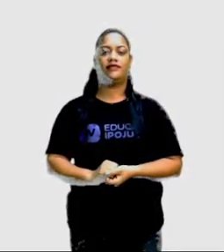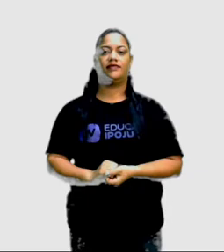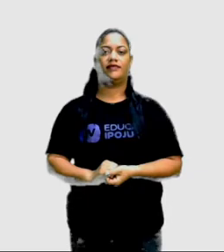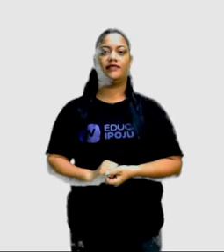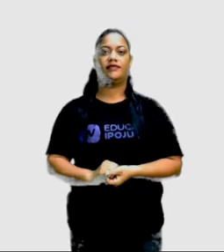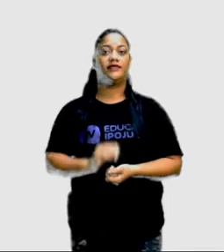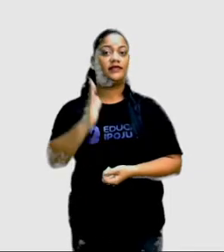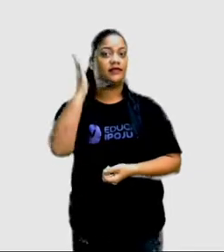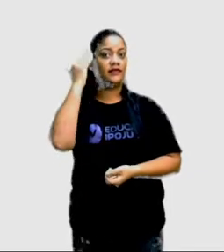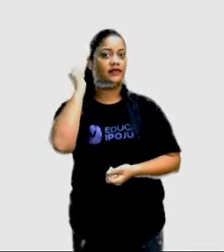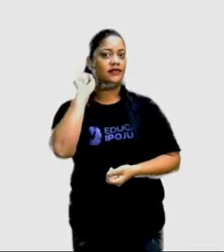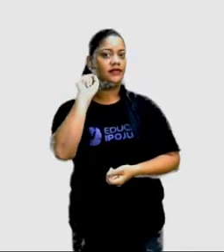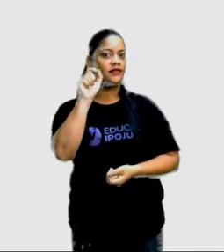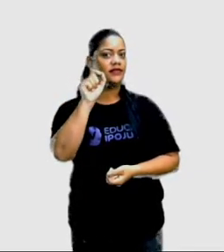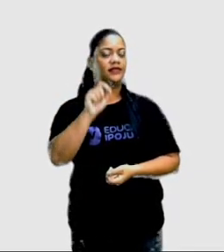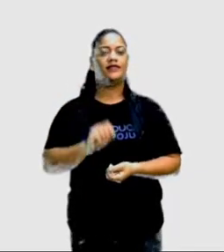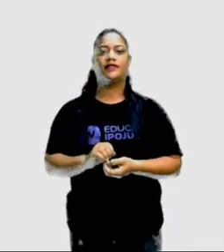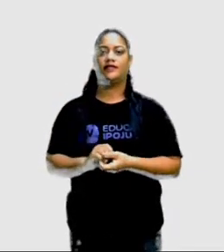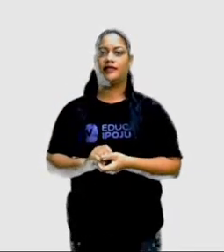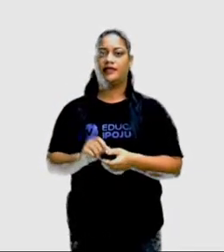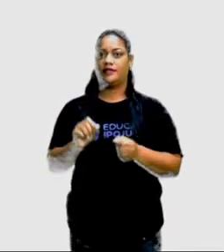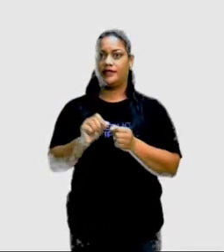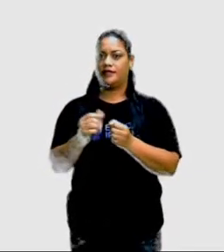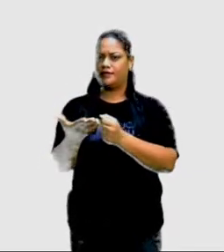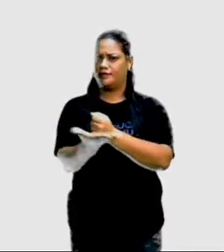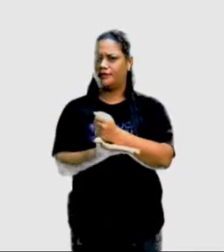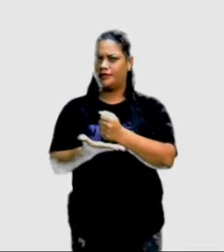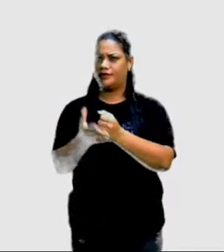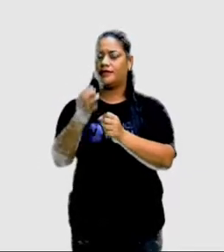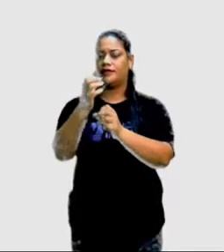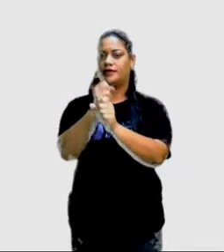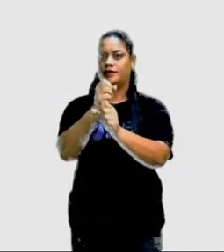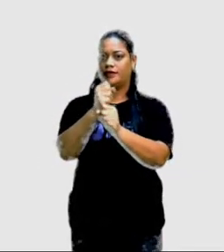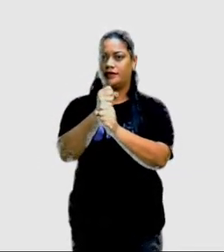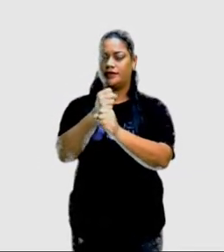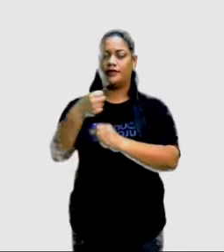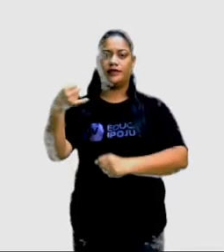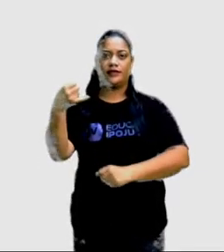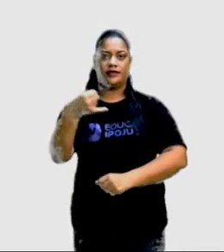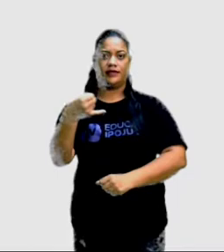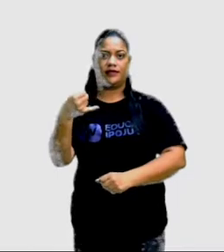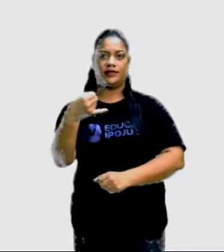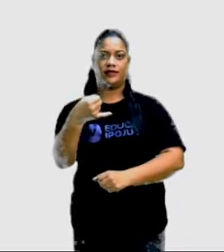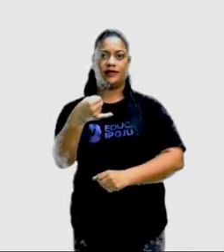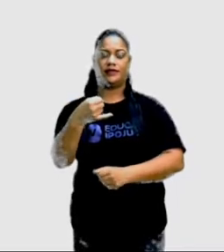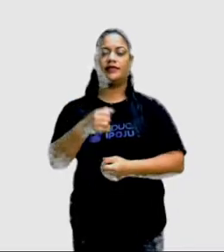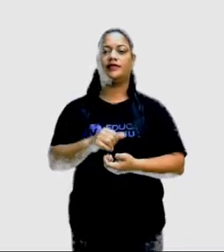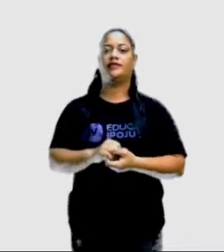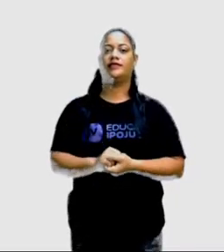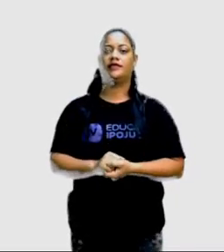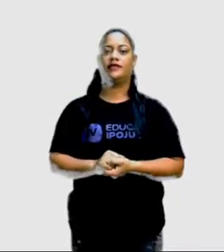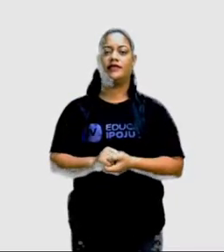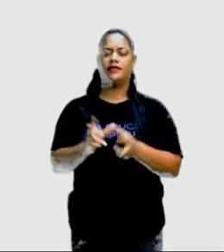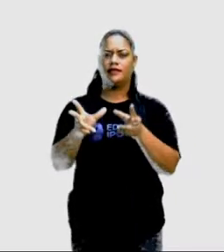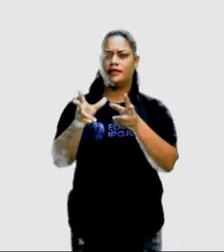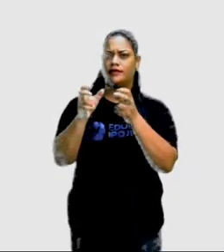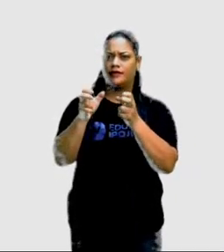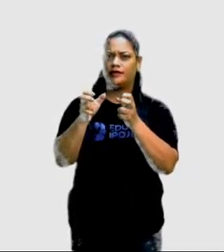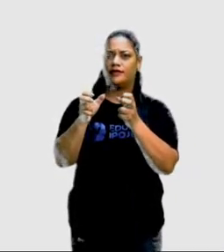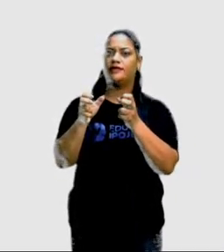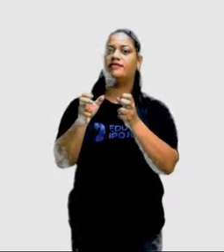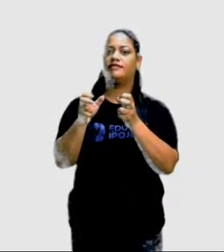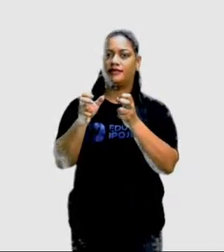Fique sabendo que construir fatos básicos de adição e subtração envolve perceber que